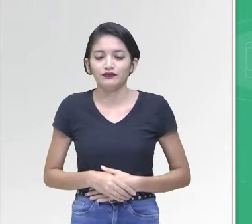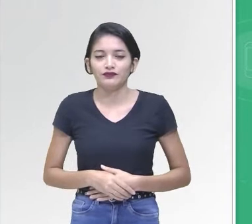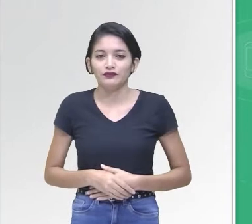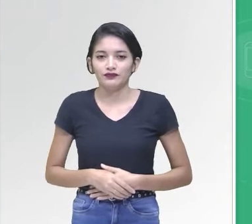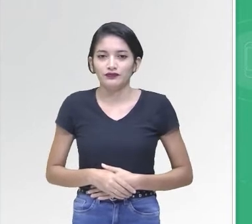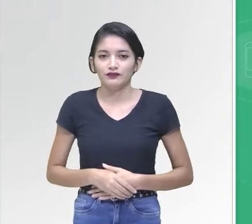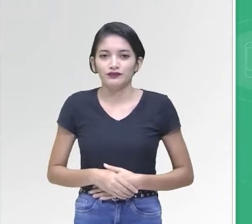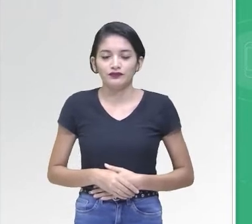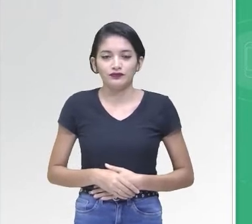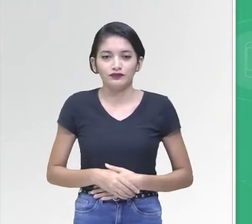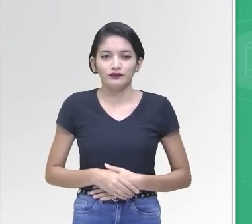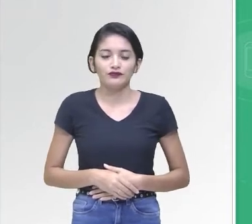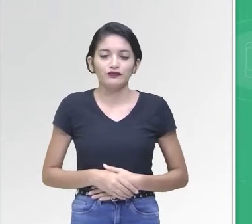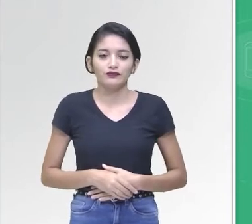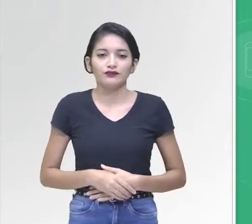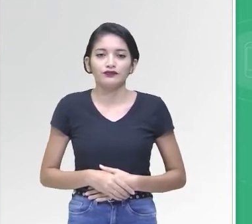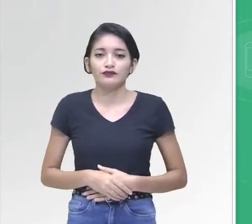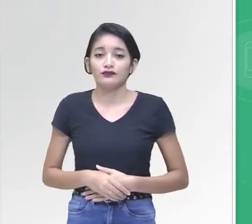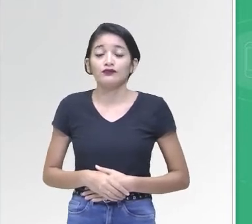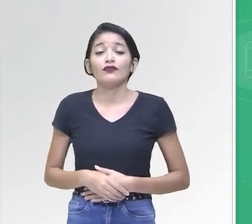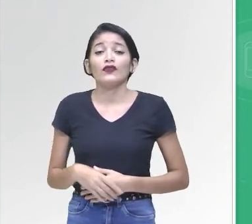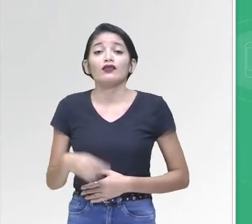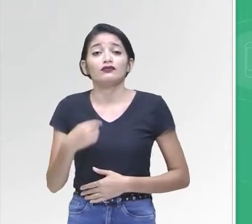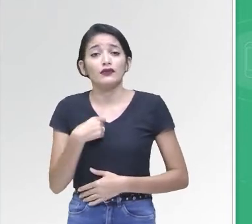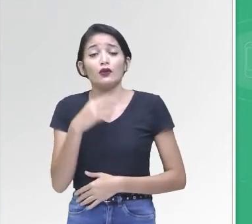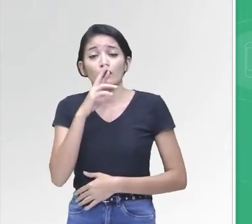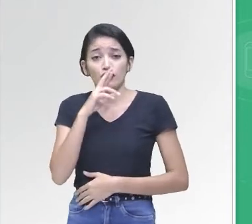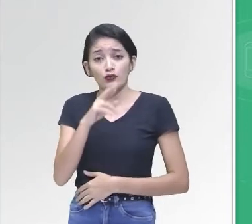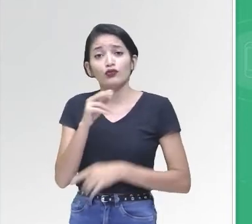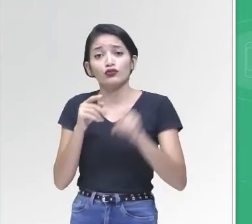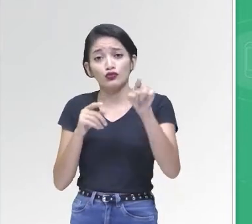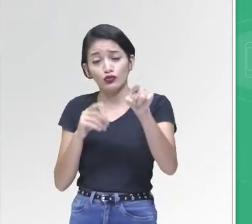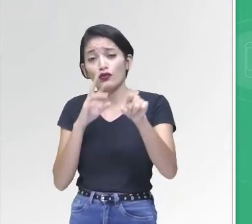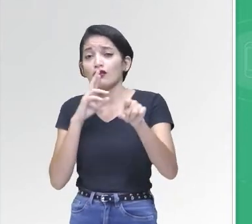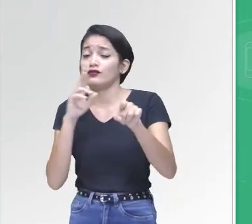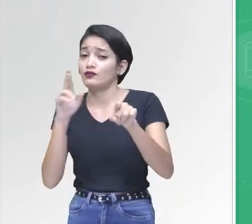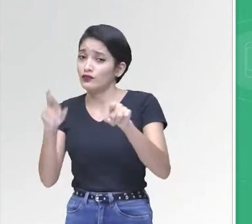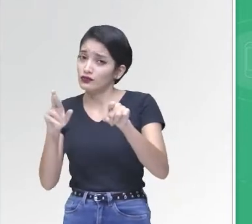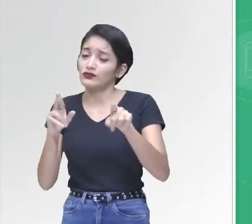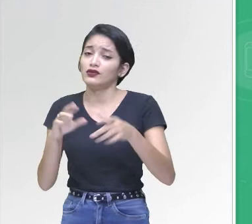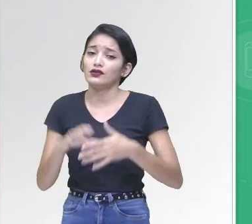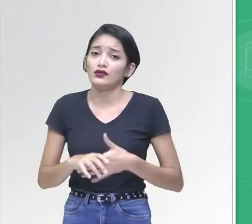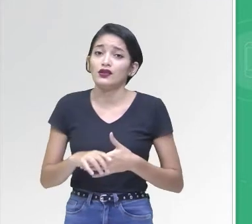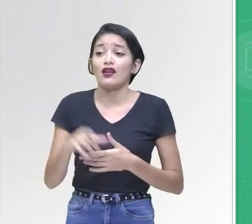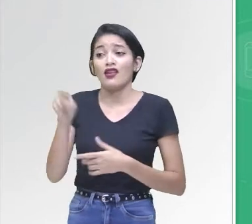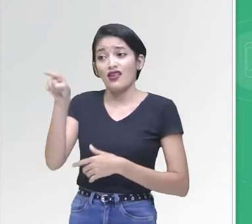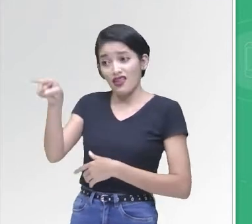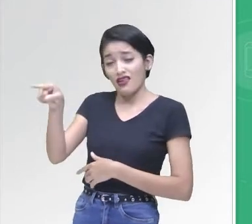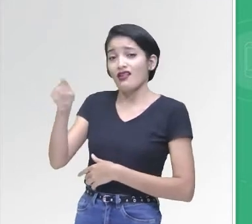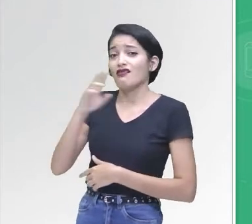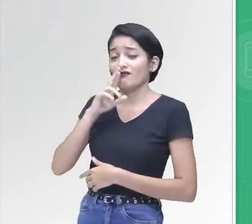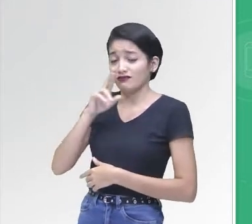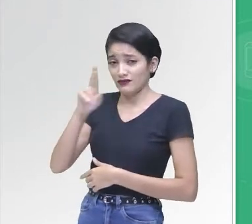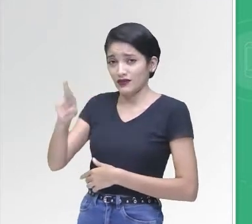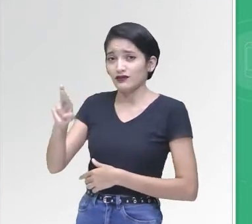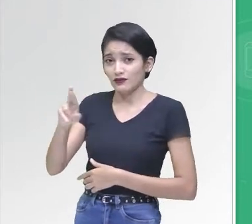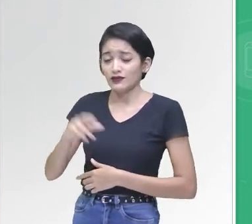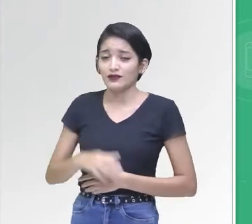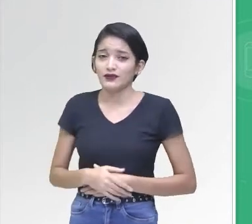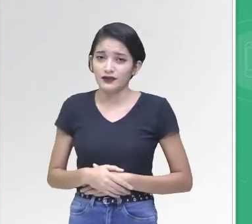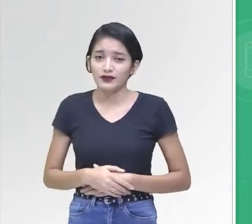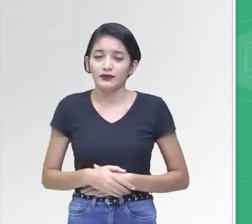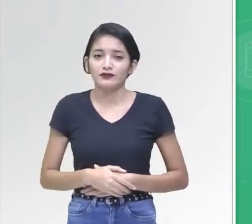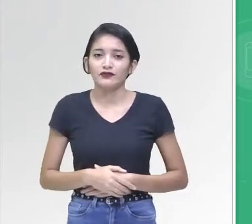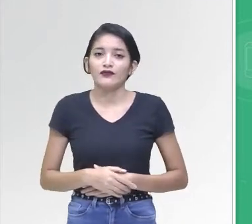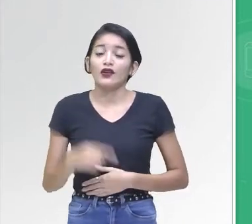responder. Yo, respondo. Tu, respondes. Él, responde.